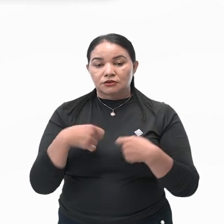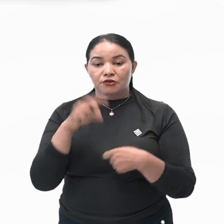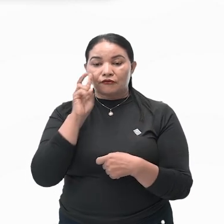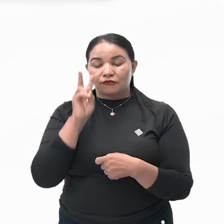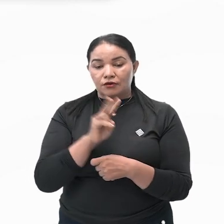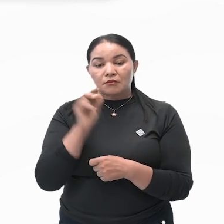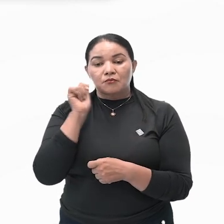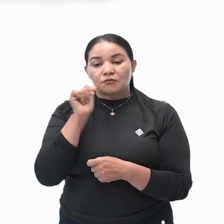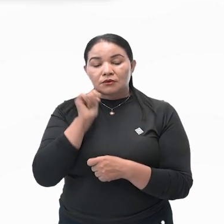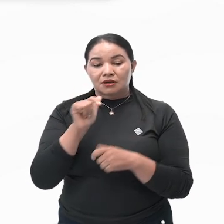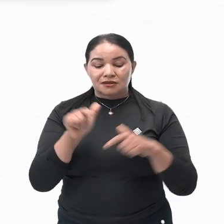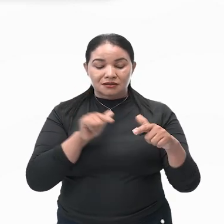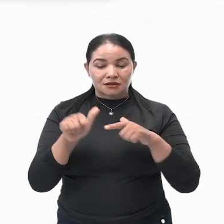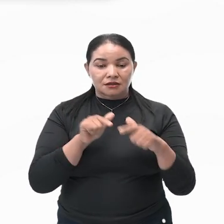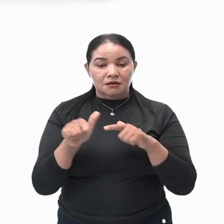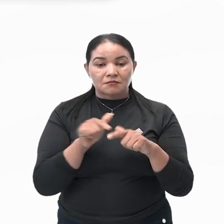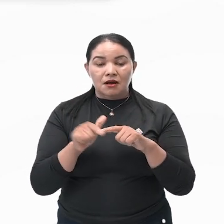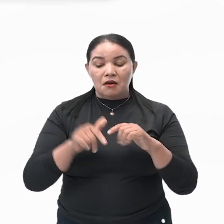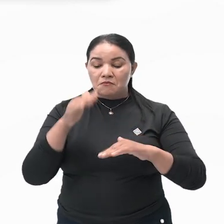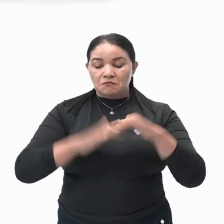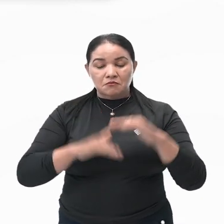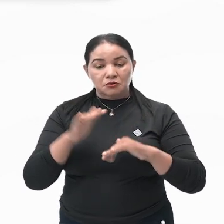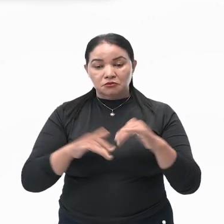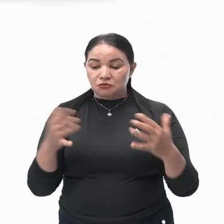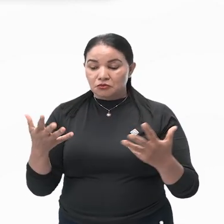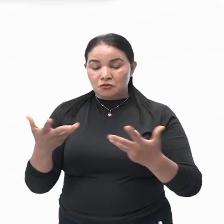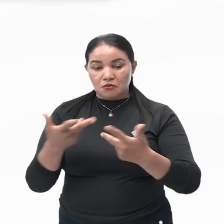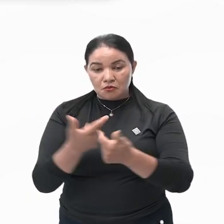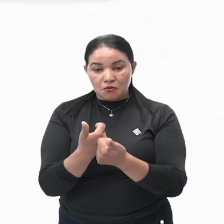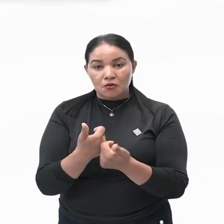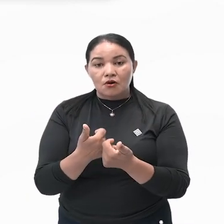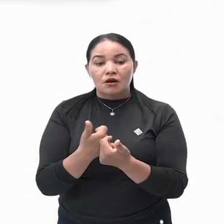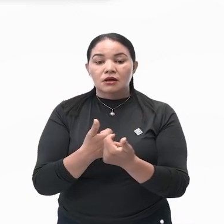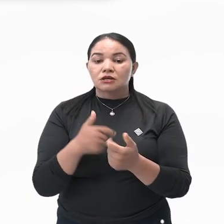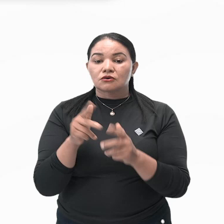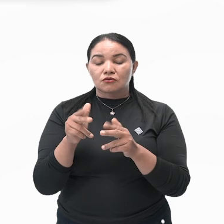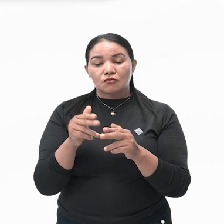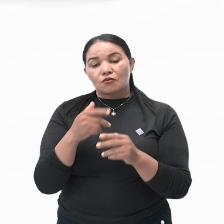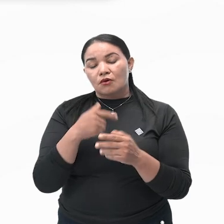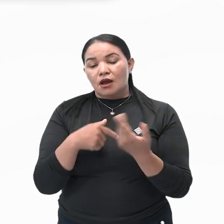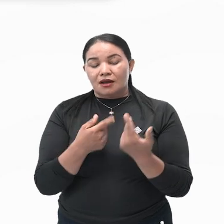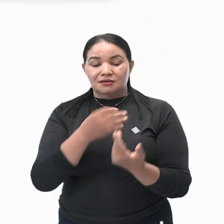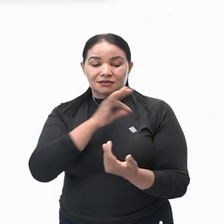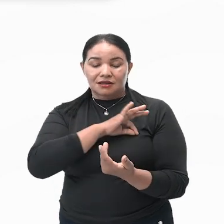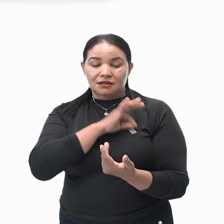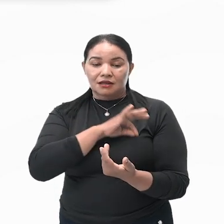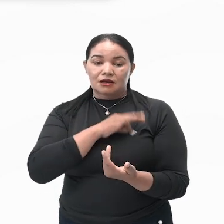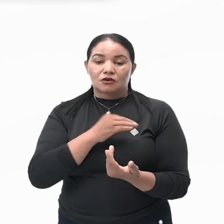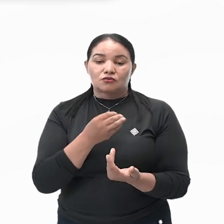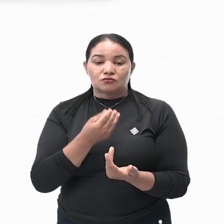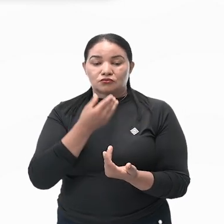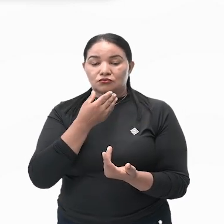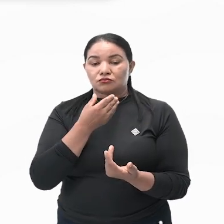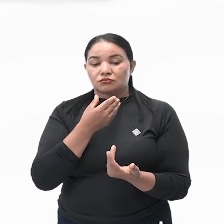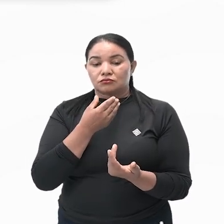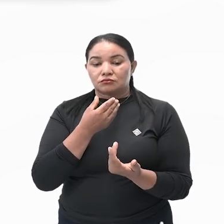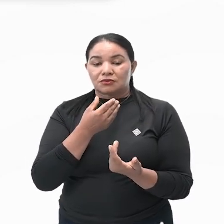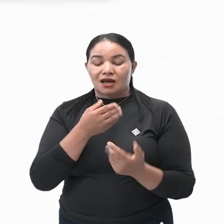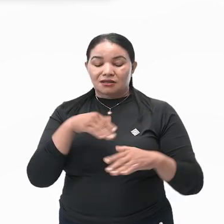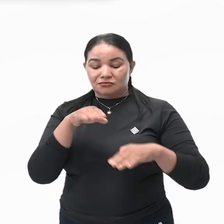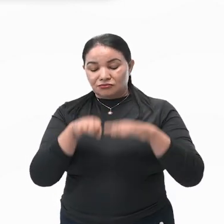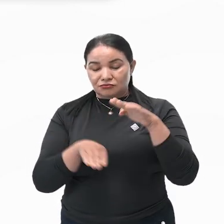ainda mulheres com a mesma qualificação profissional, exercendo a mesma função, ganhando menos, por exemplo, que um homem. Não dá para a gente viver